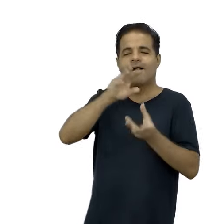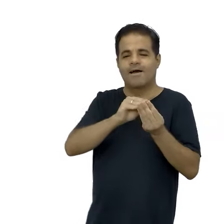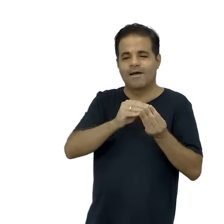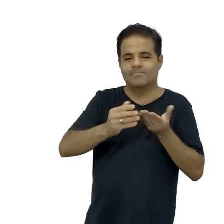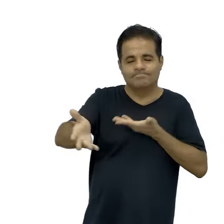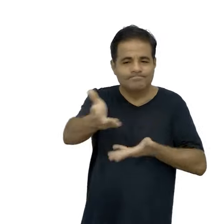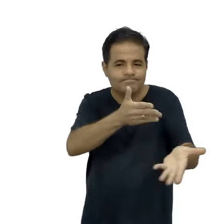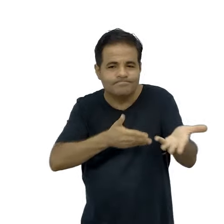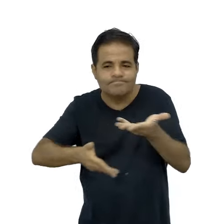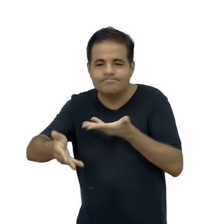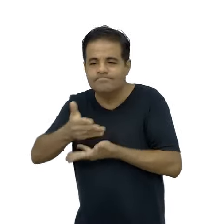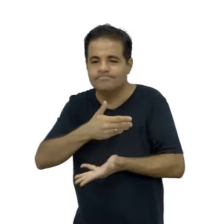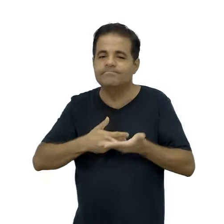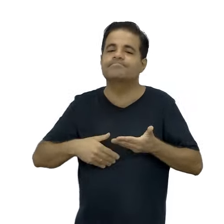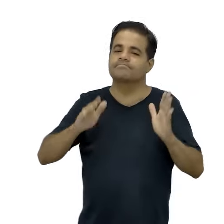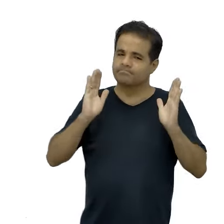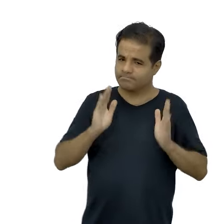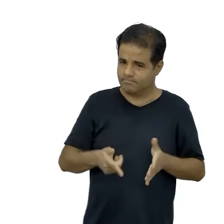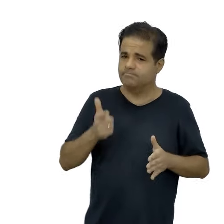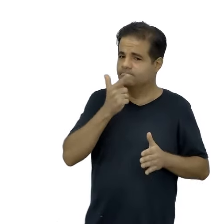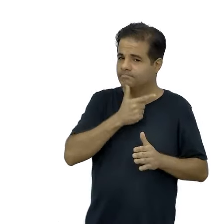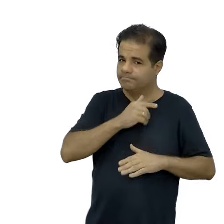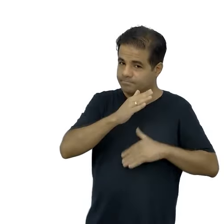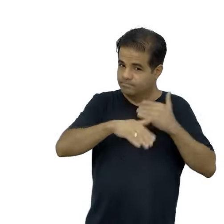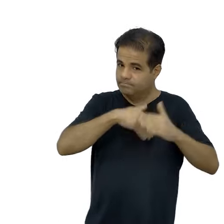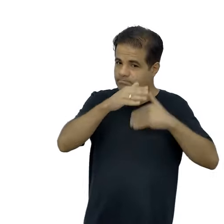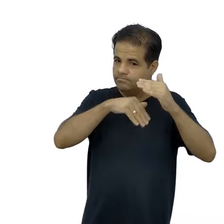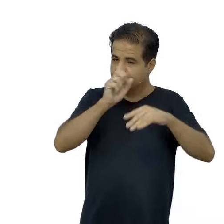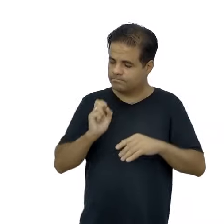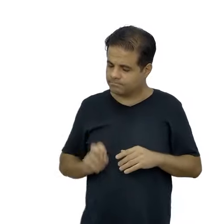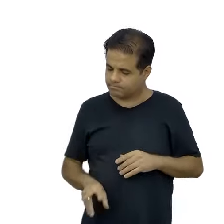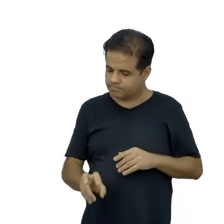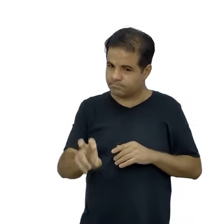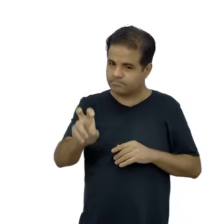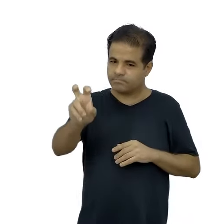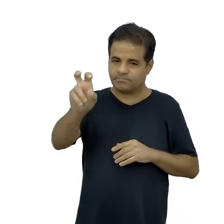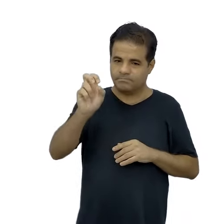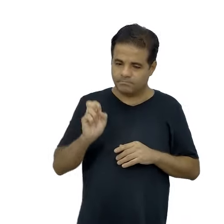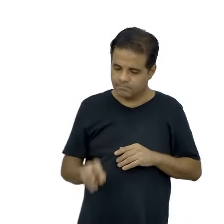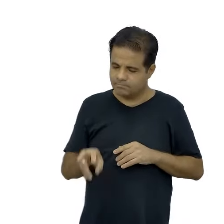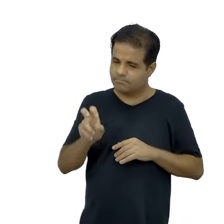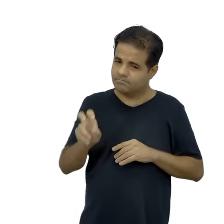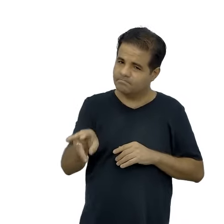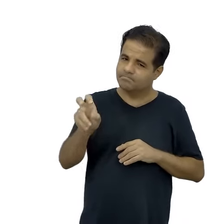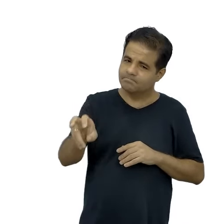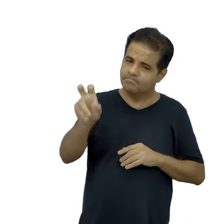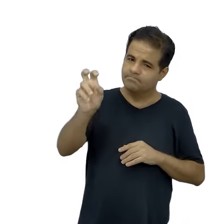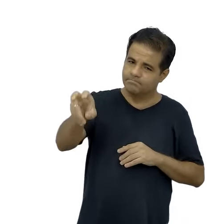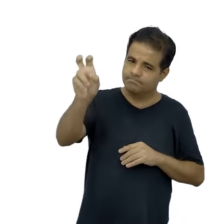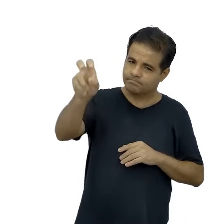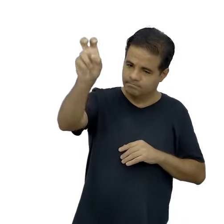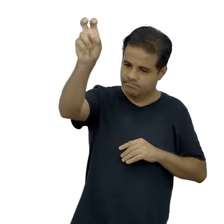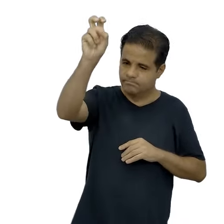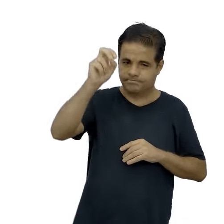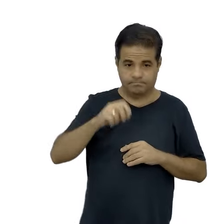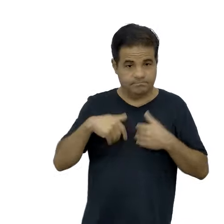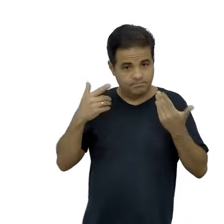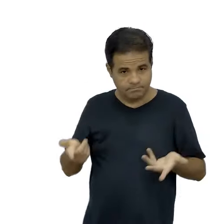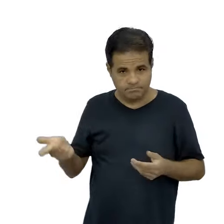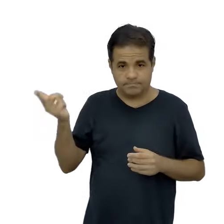estamos associando, nós já estamos subindo aqueles degraus, né, da taxonomia de Bloom. E